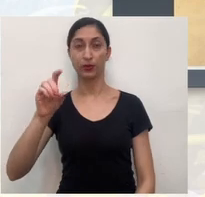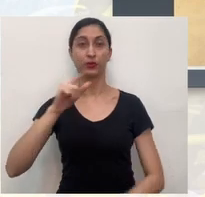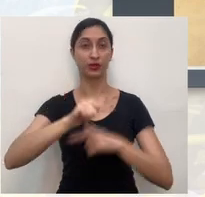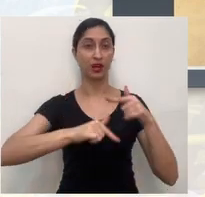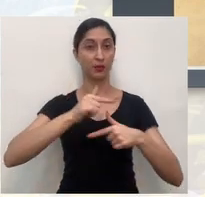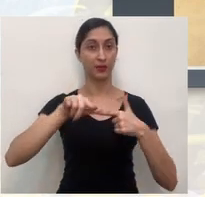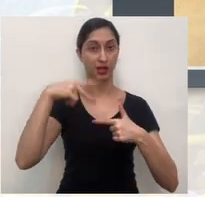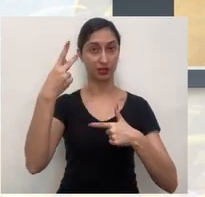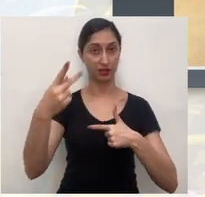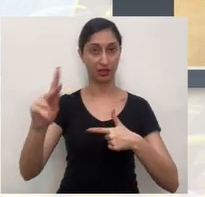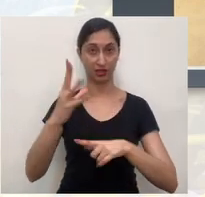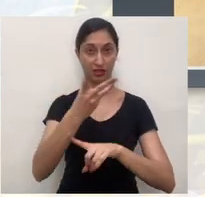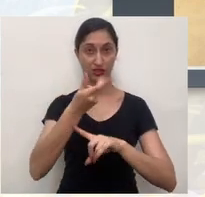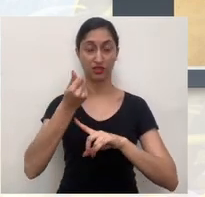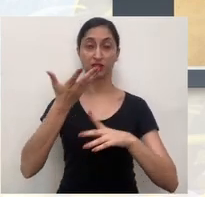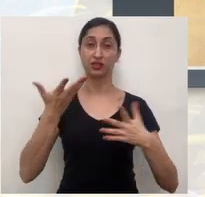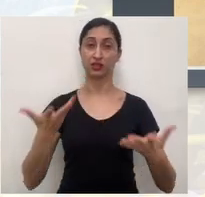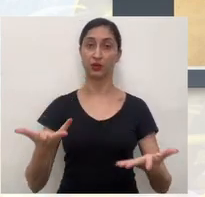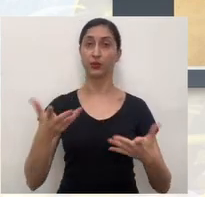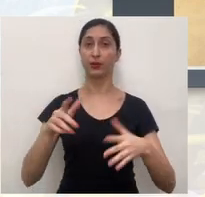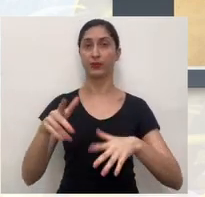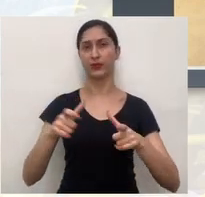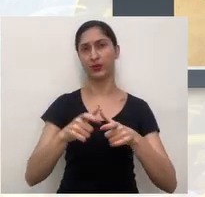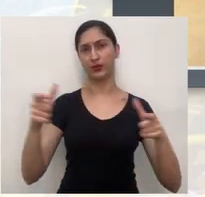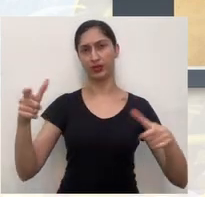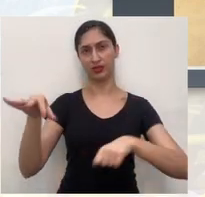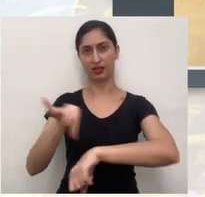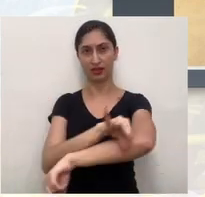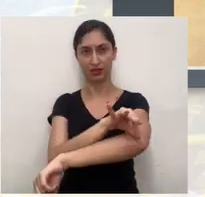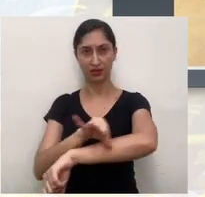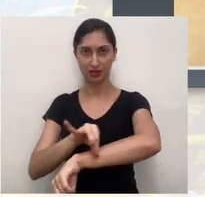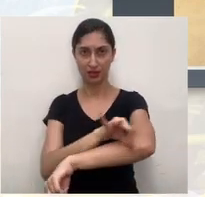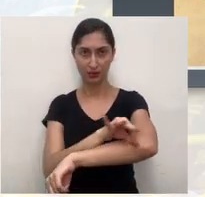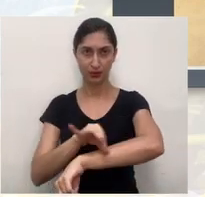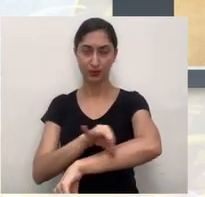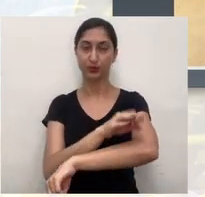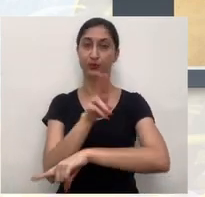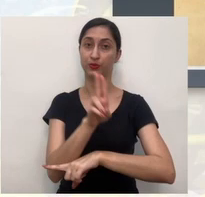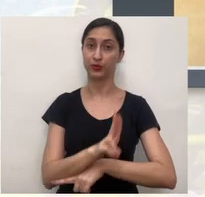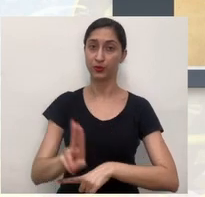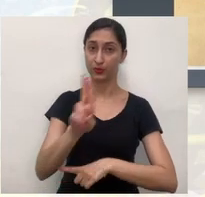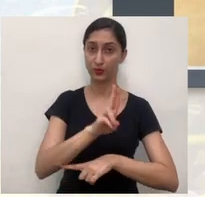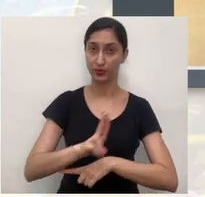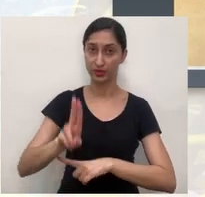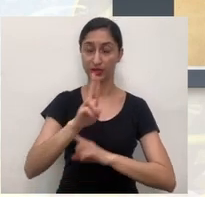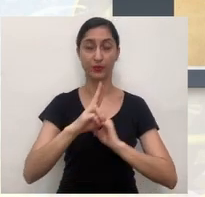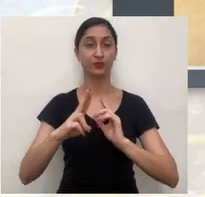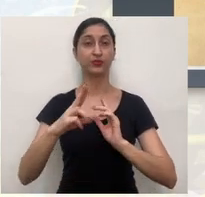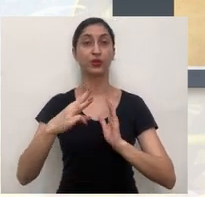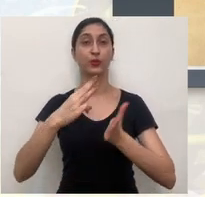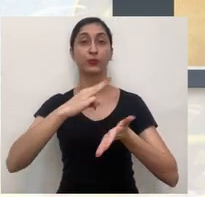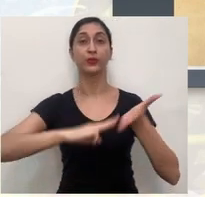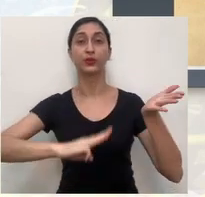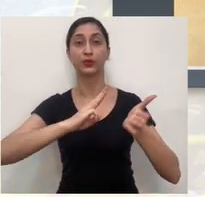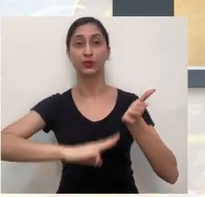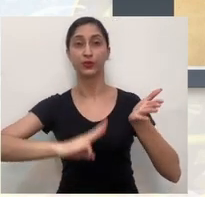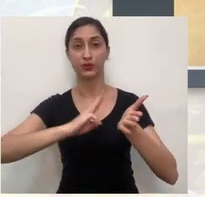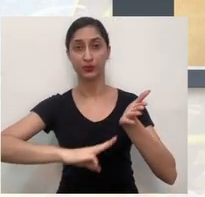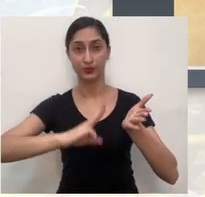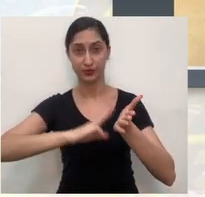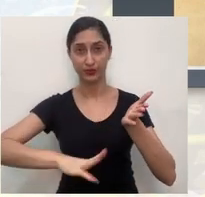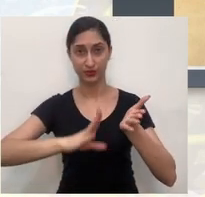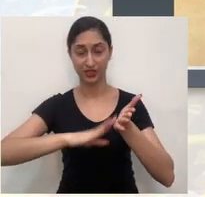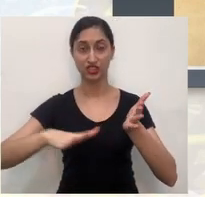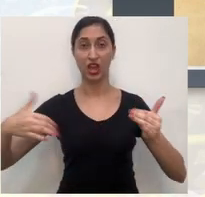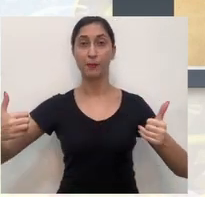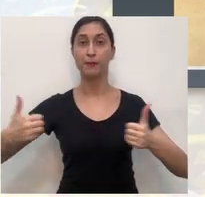Ele usa, como os arquitetos usam, o método que a gente chama de aproximações sucessivas.